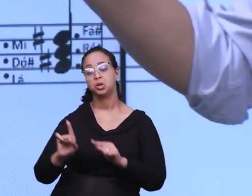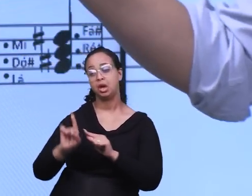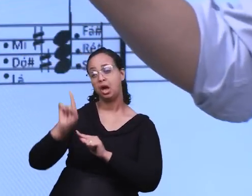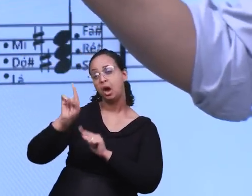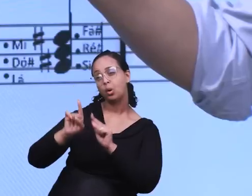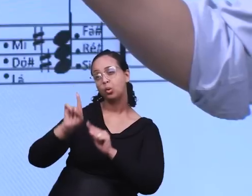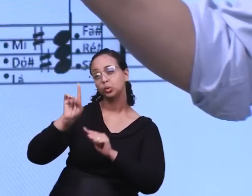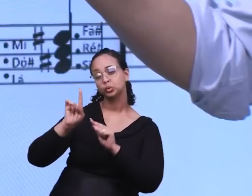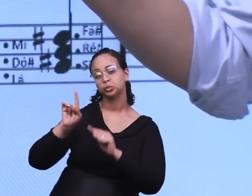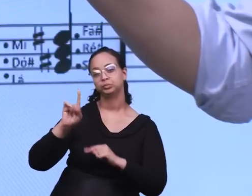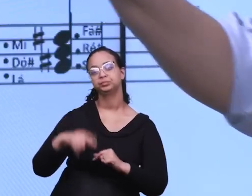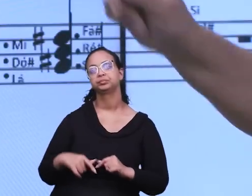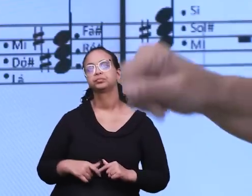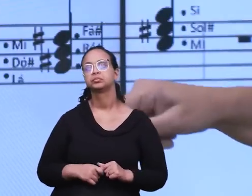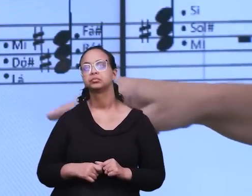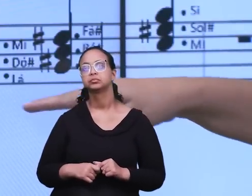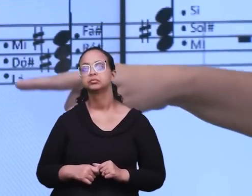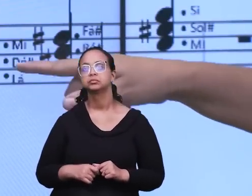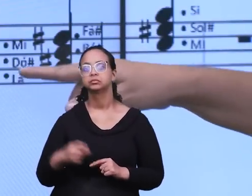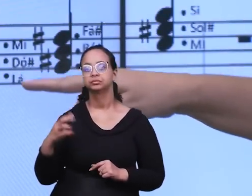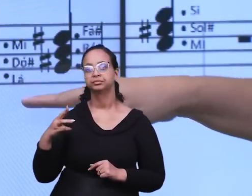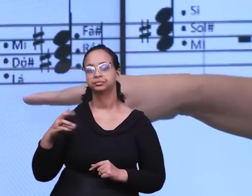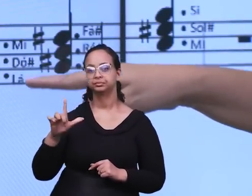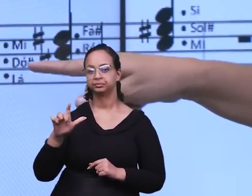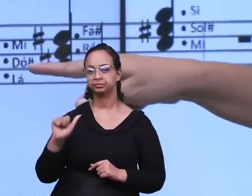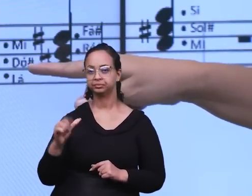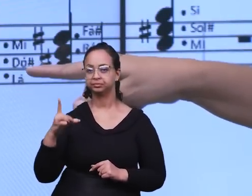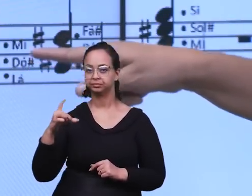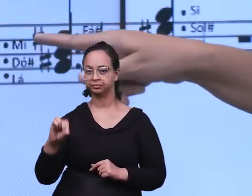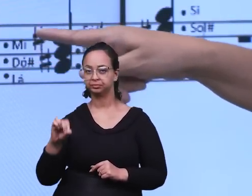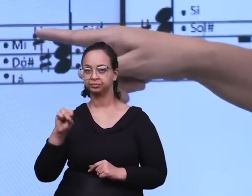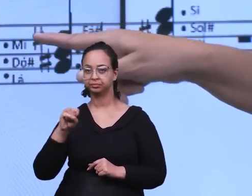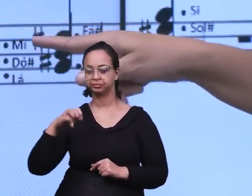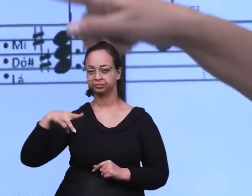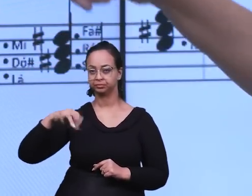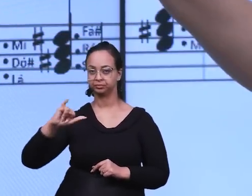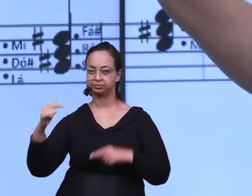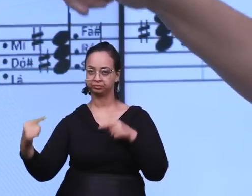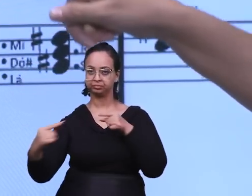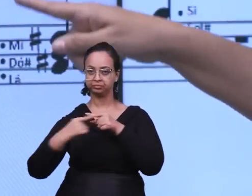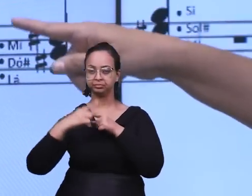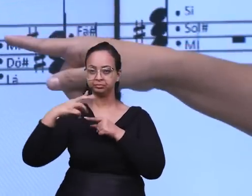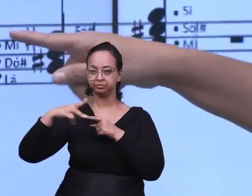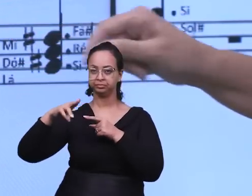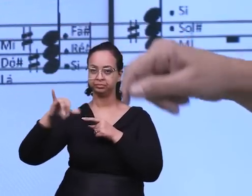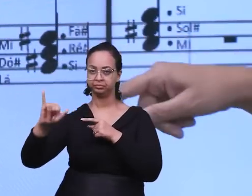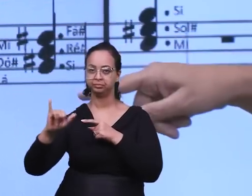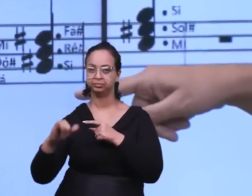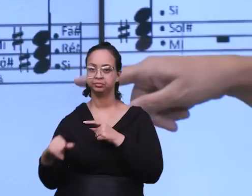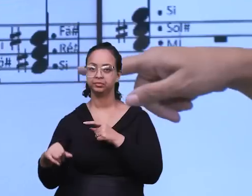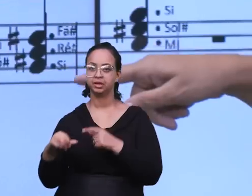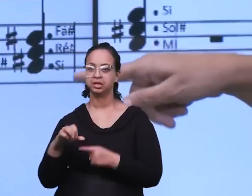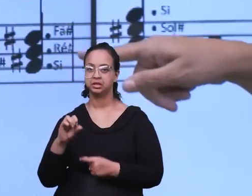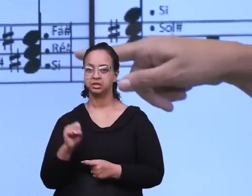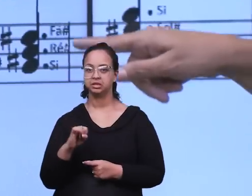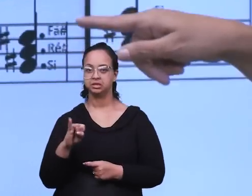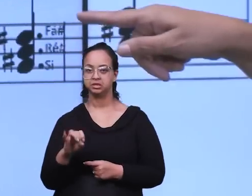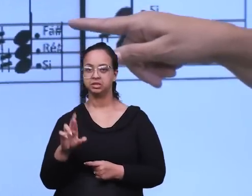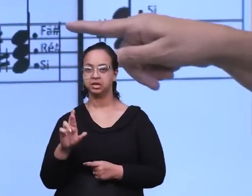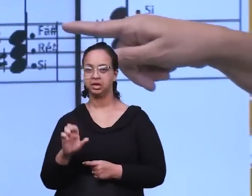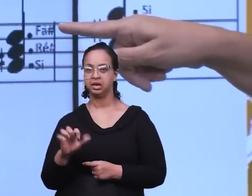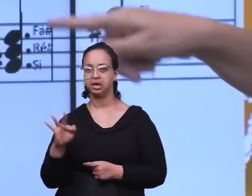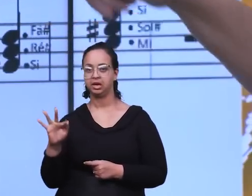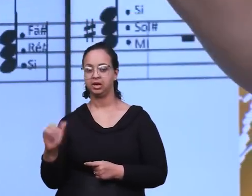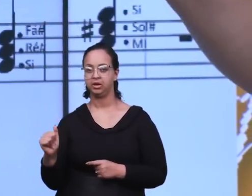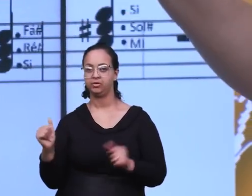Mi agudo lá em cima. Lá, Dó sustenido e Mi com a nota Mi. Si, Ré,